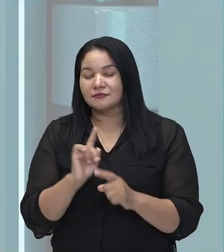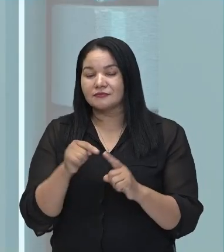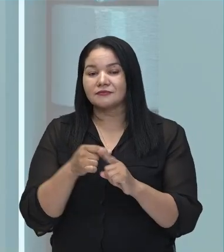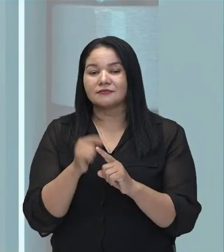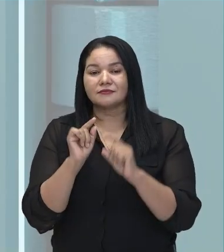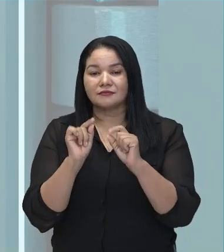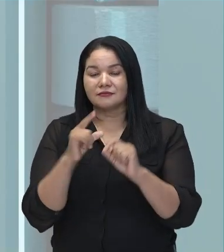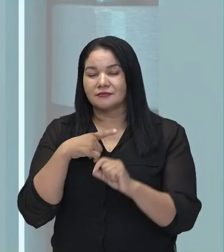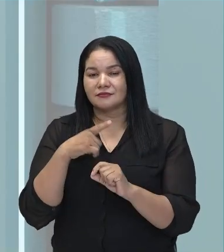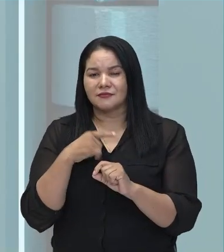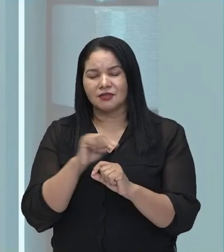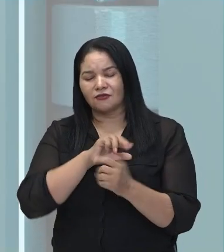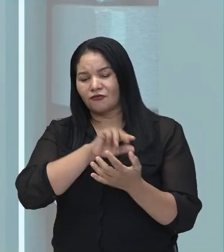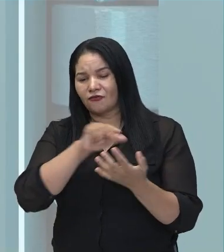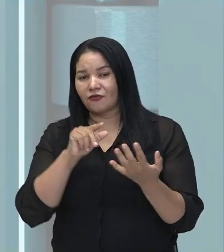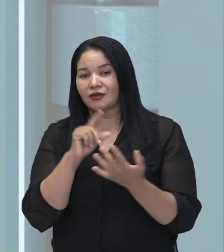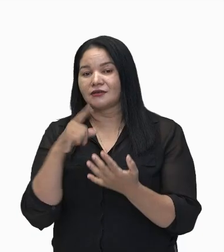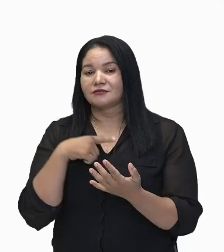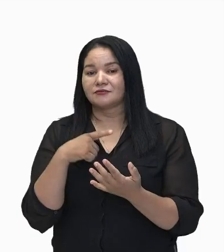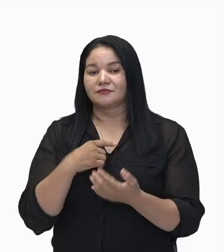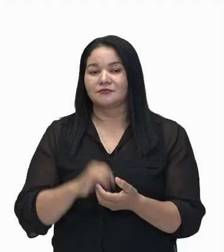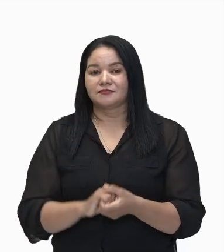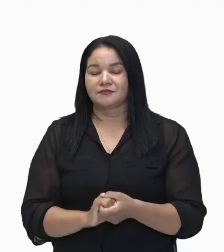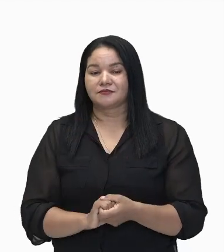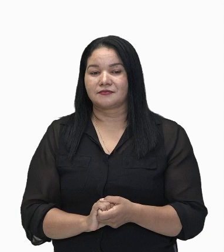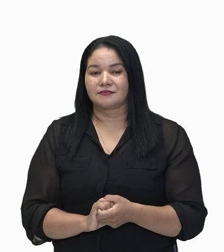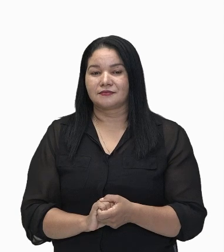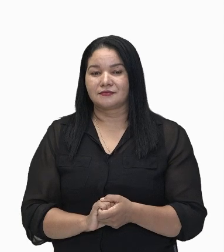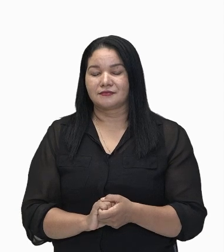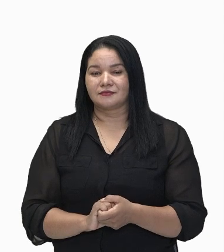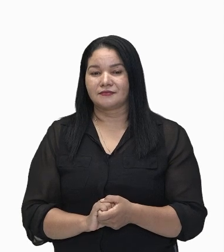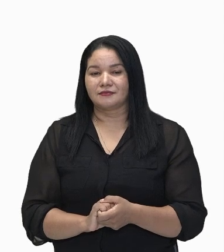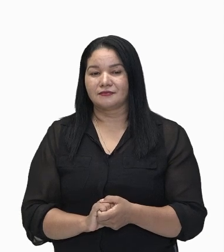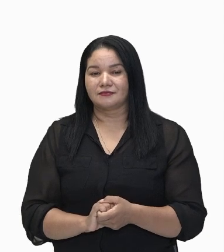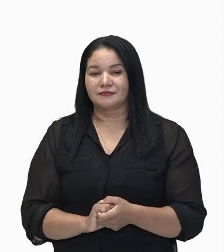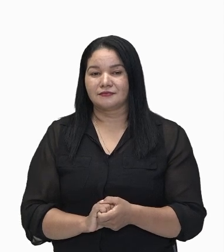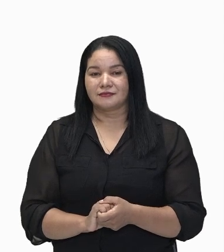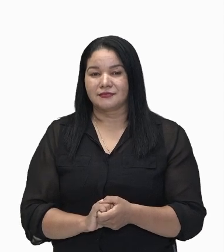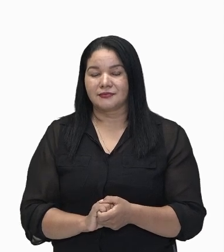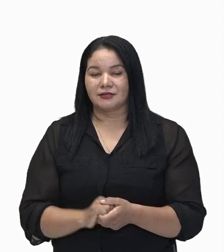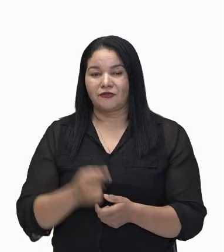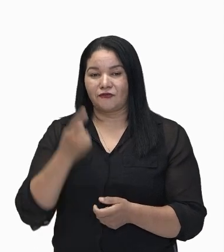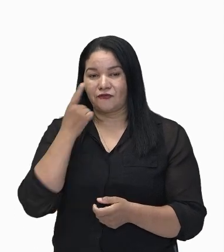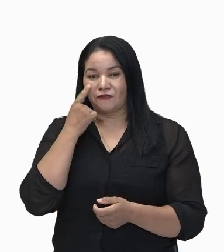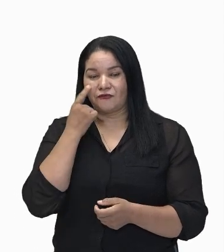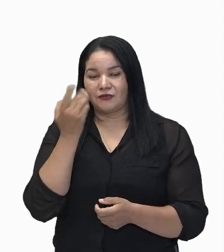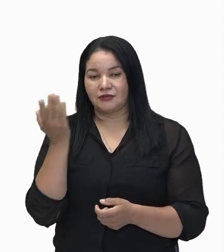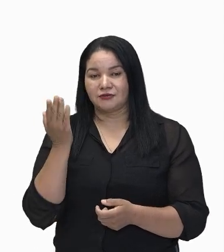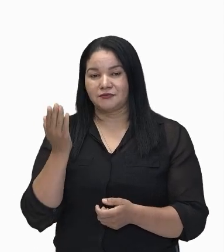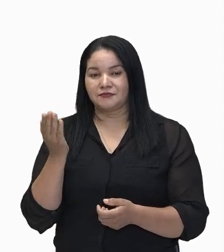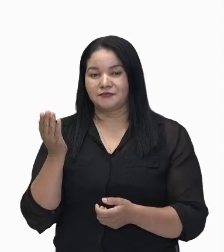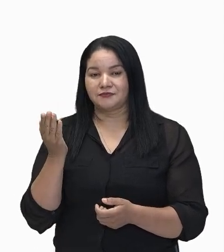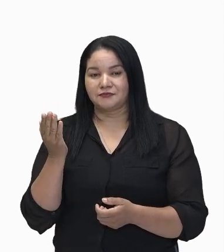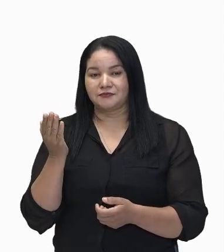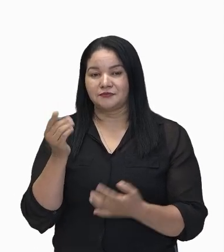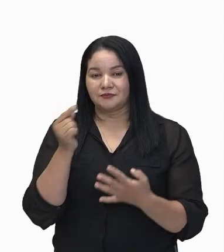também, olha só, observe aí. Então temos mais verbos que são os verbos ser,